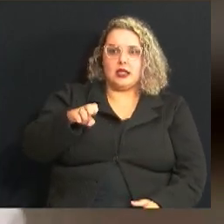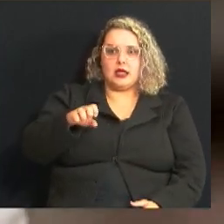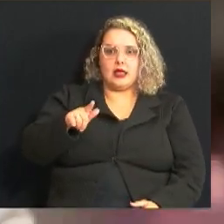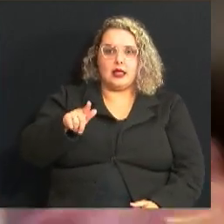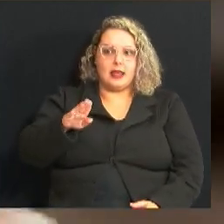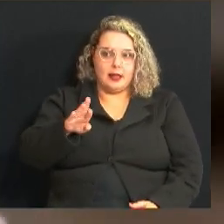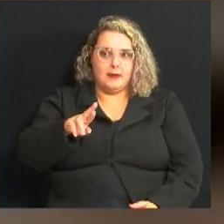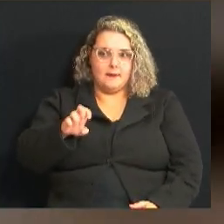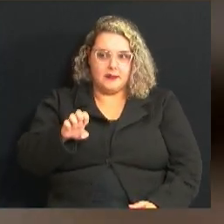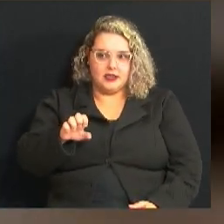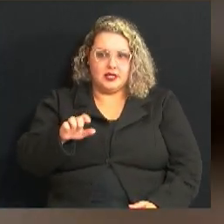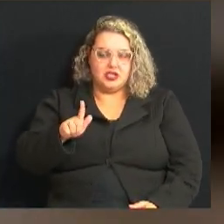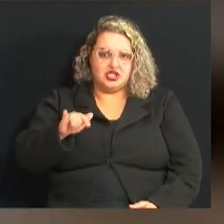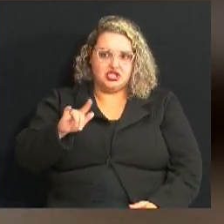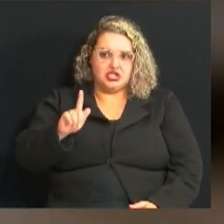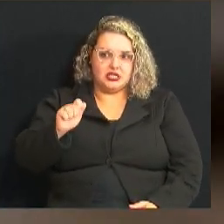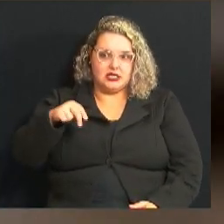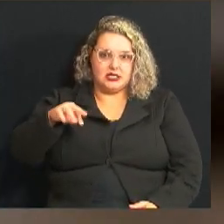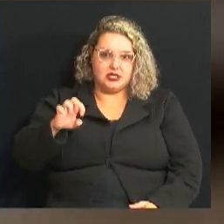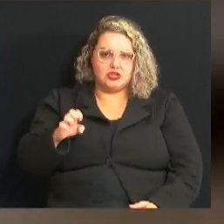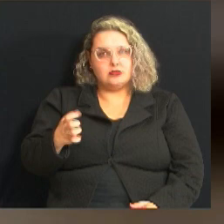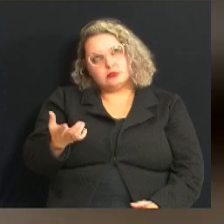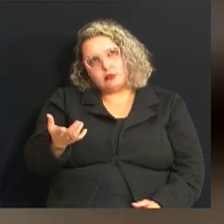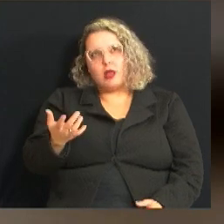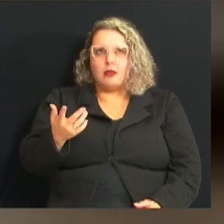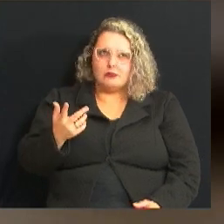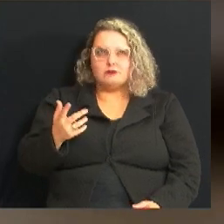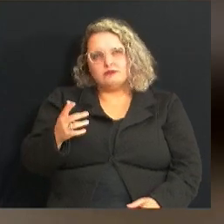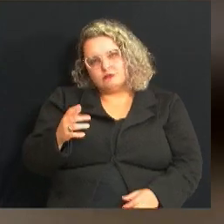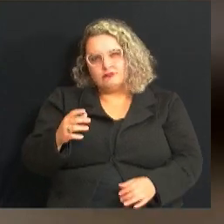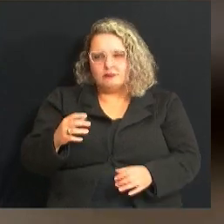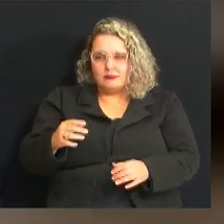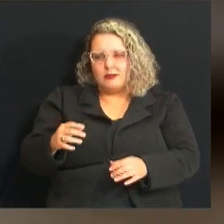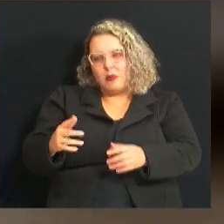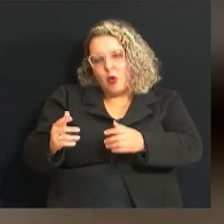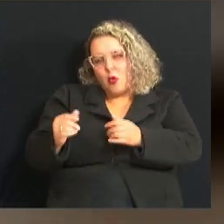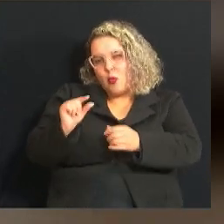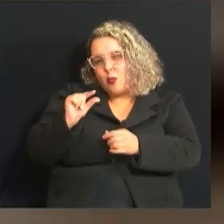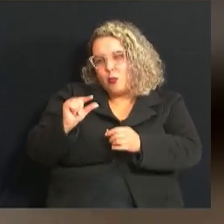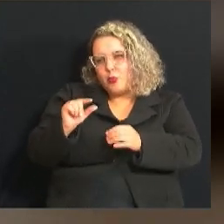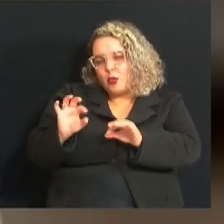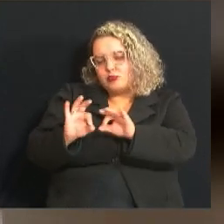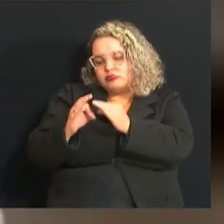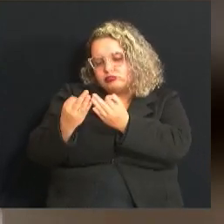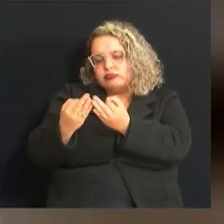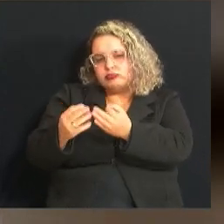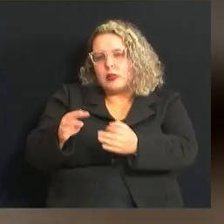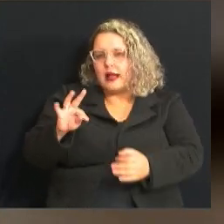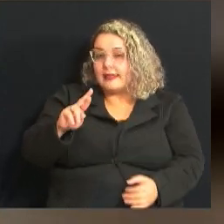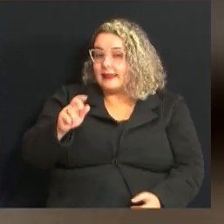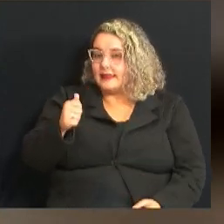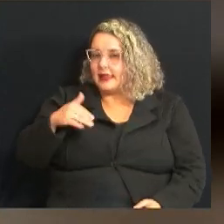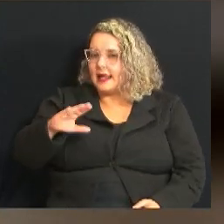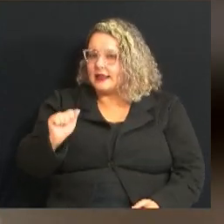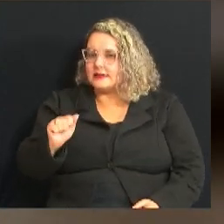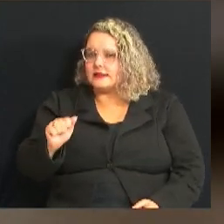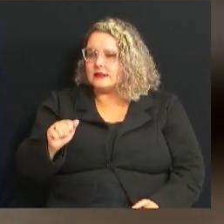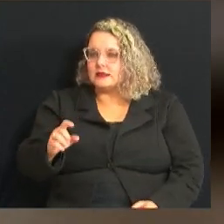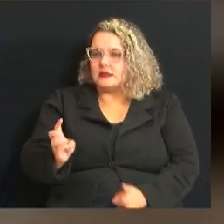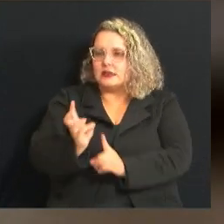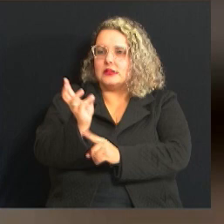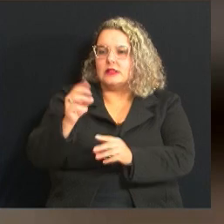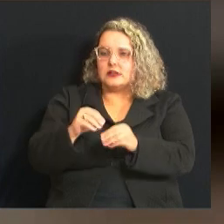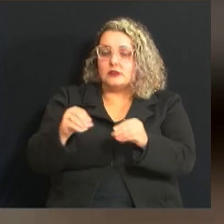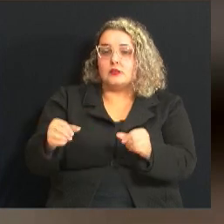é um parente aproximado da traça das farinhas. E ambos eles se alimentam de